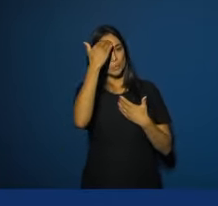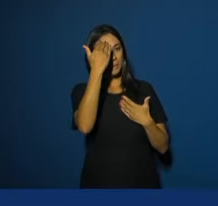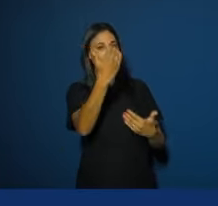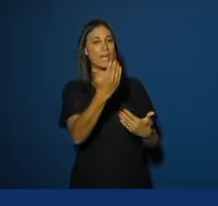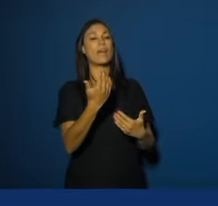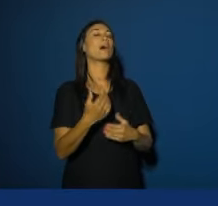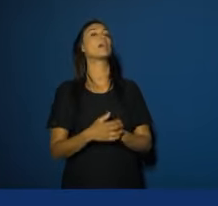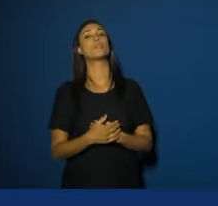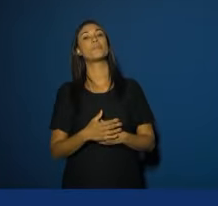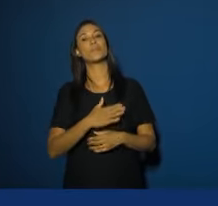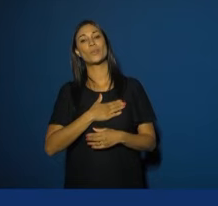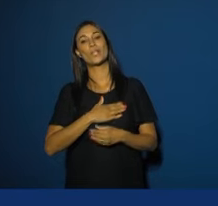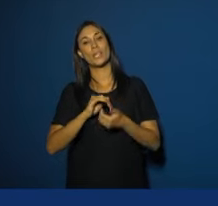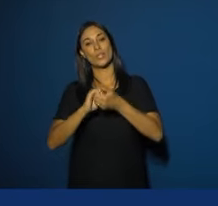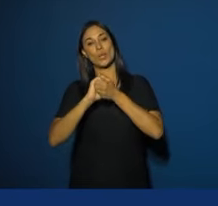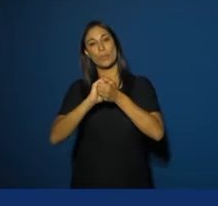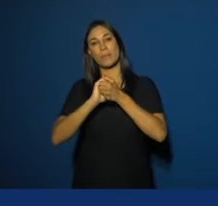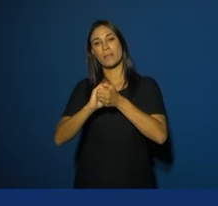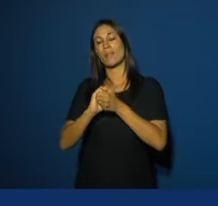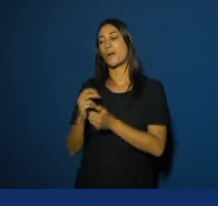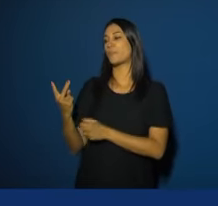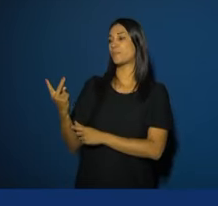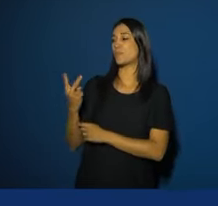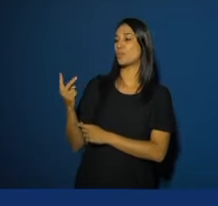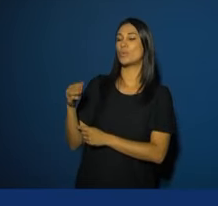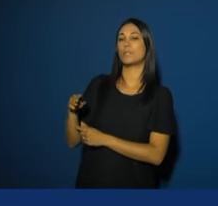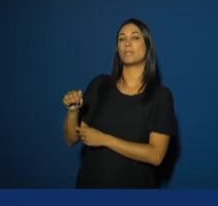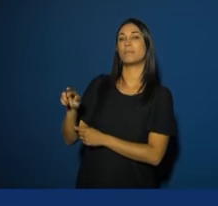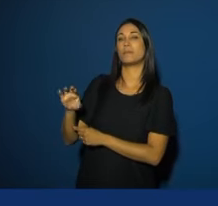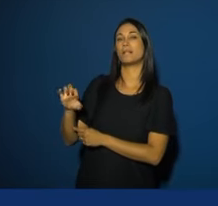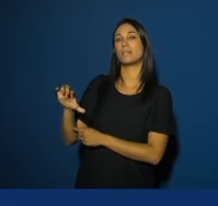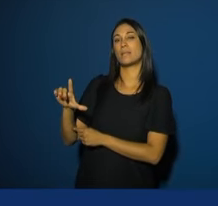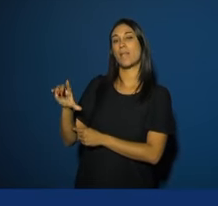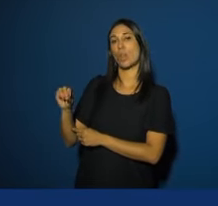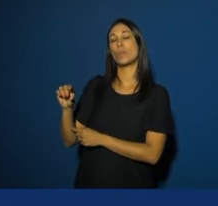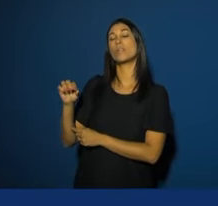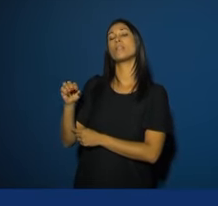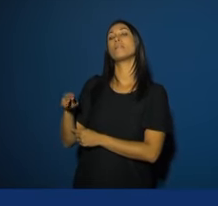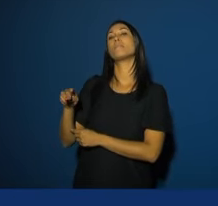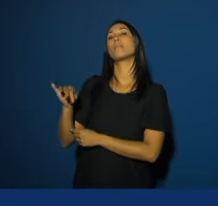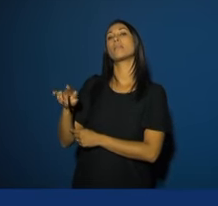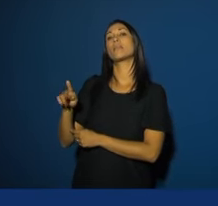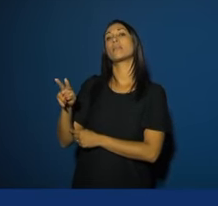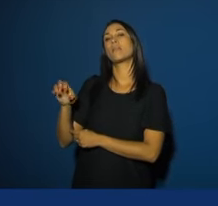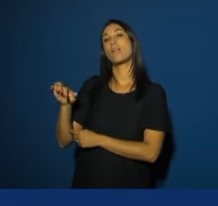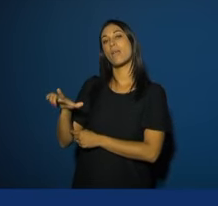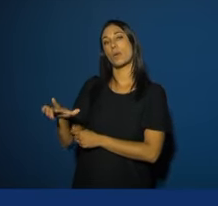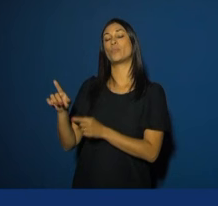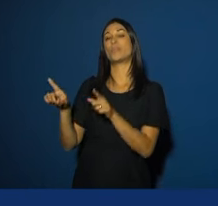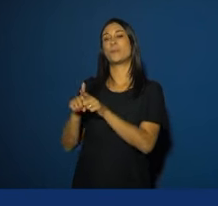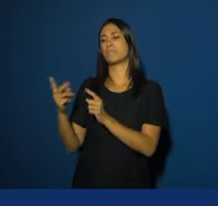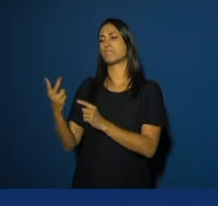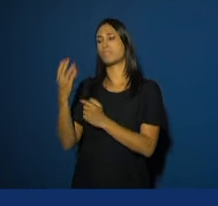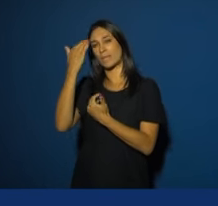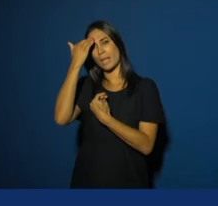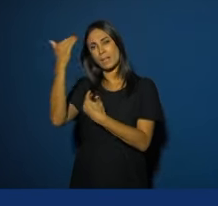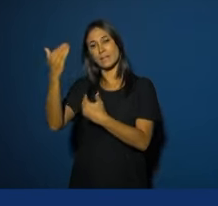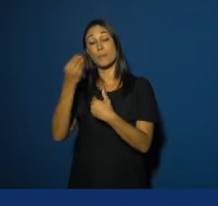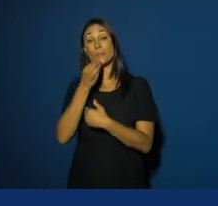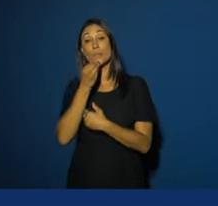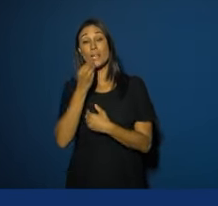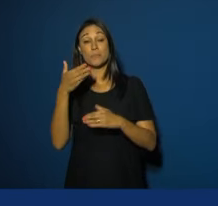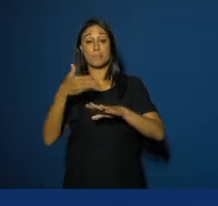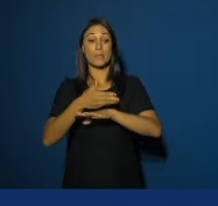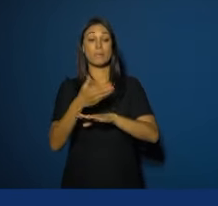Lucas queria saudar aqui o Marcelo e o Miguel setas também agradecer a oportunidade de